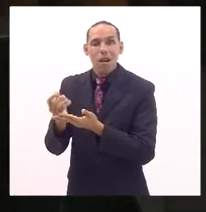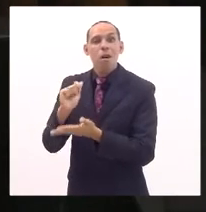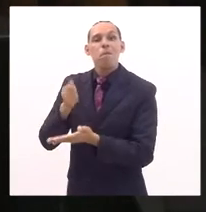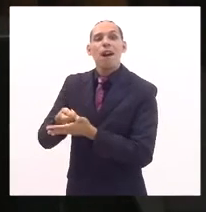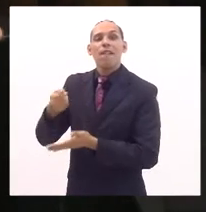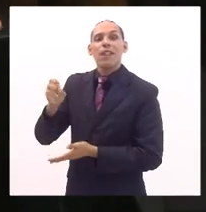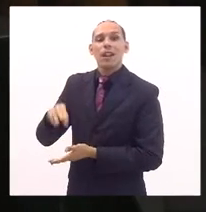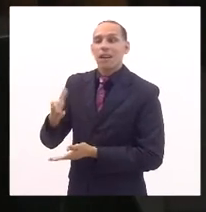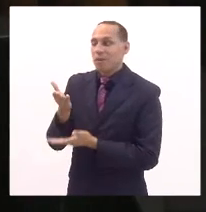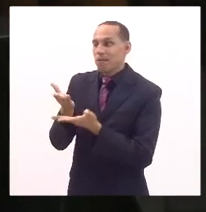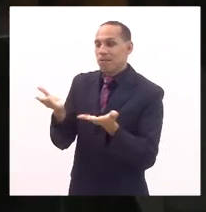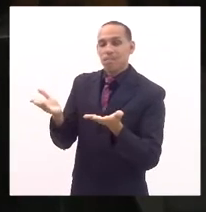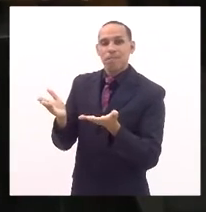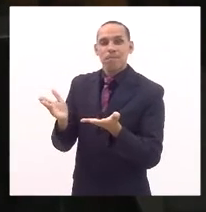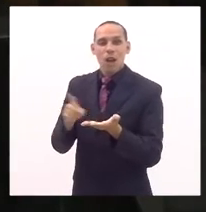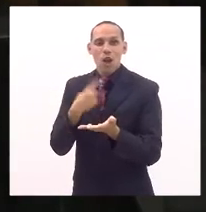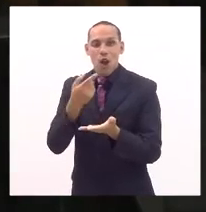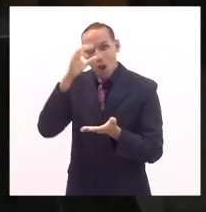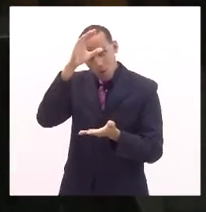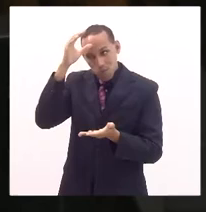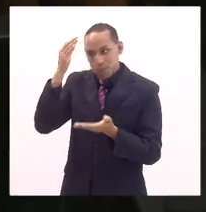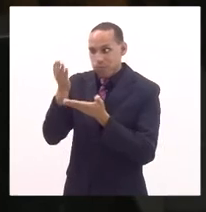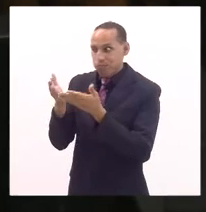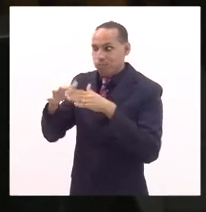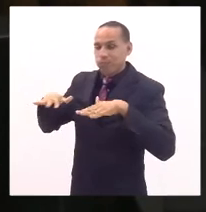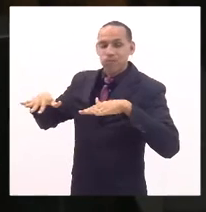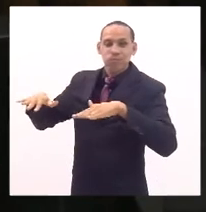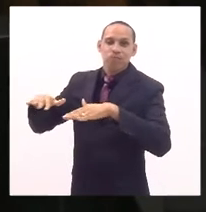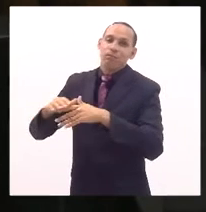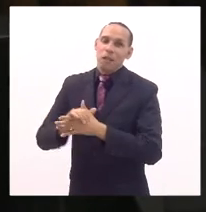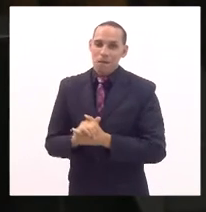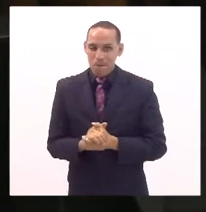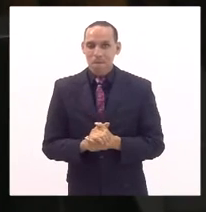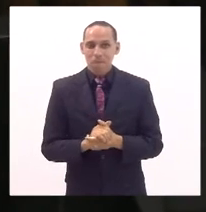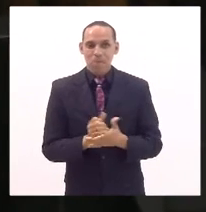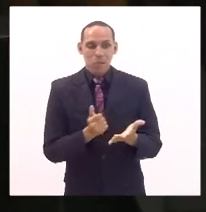final o consumidor final